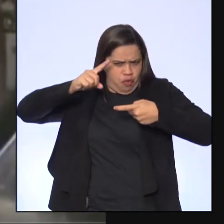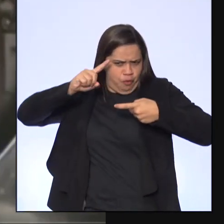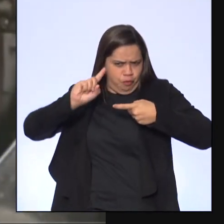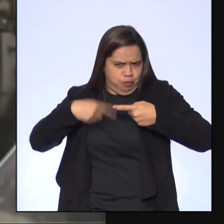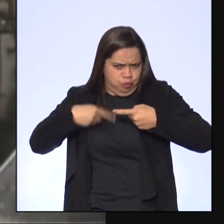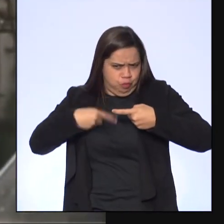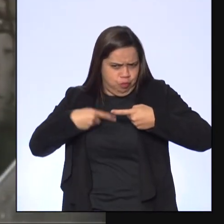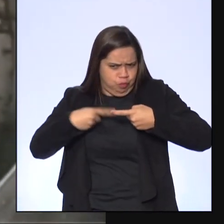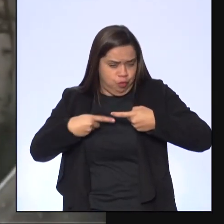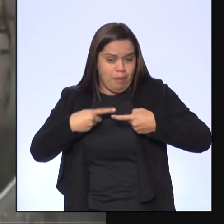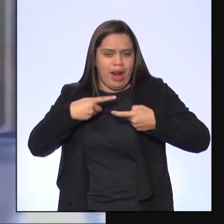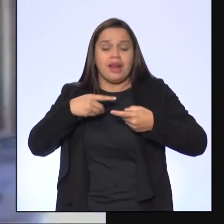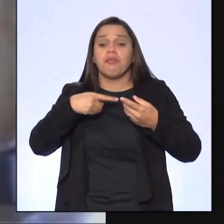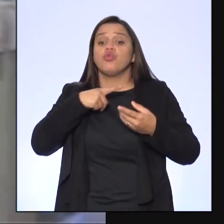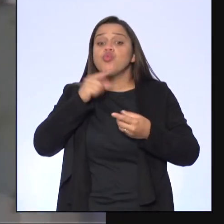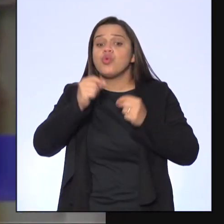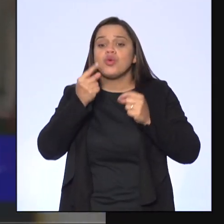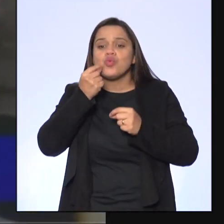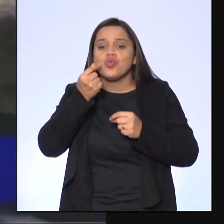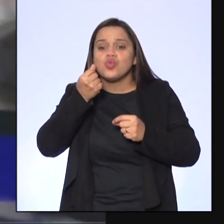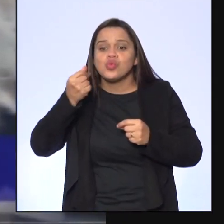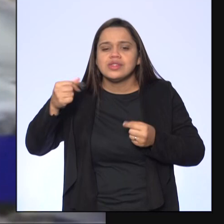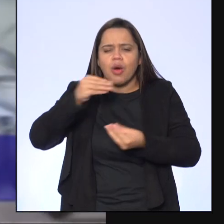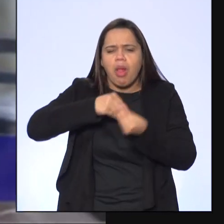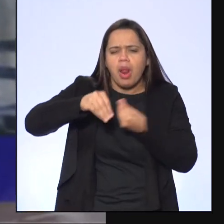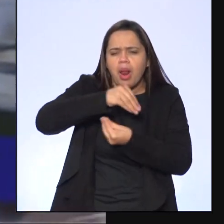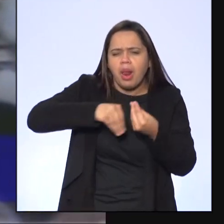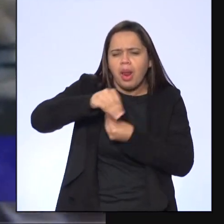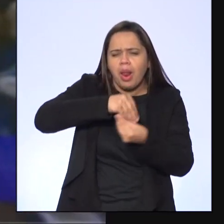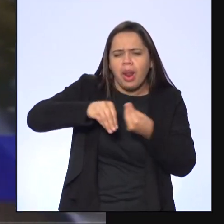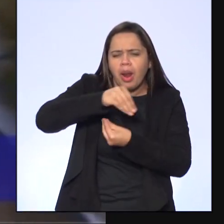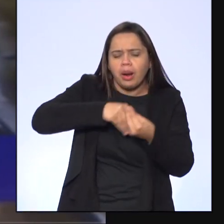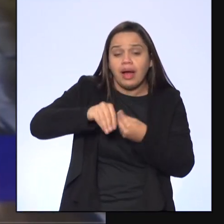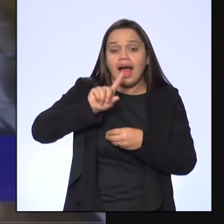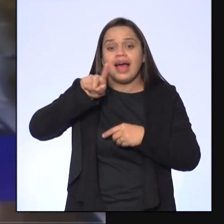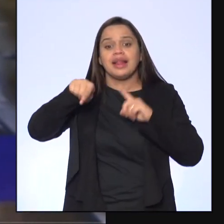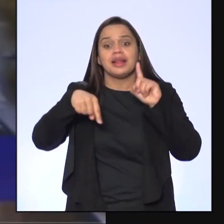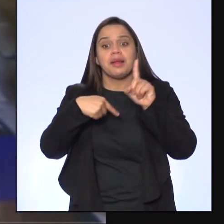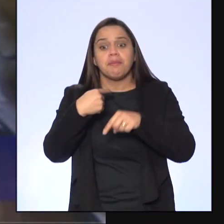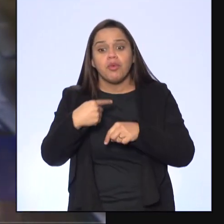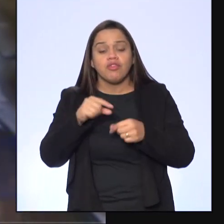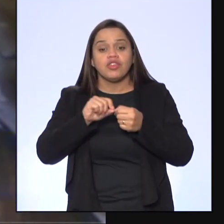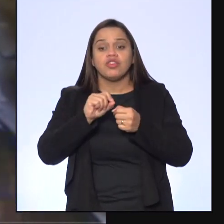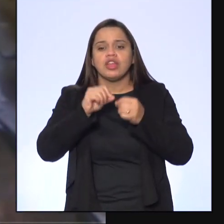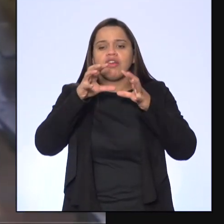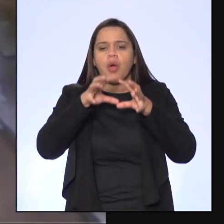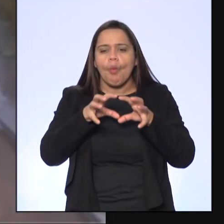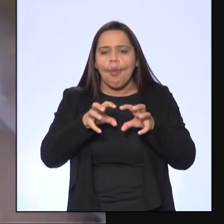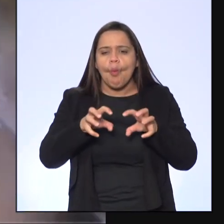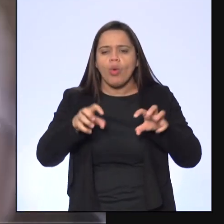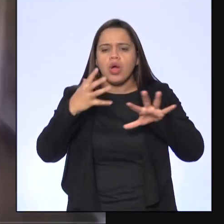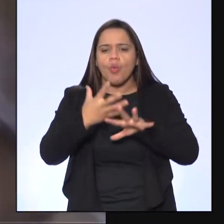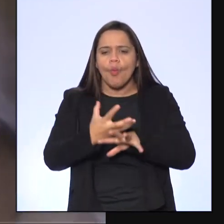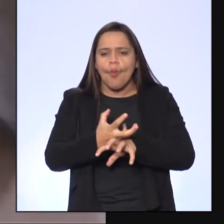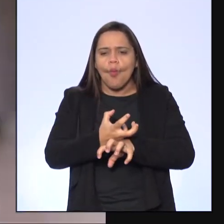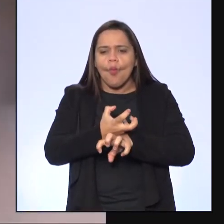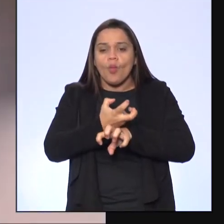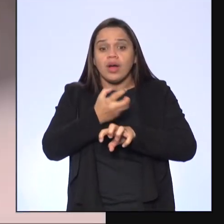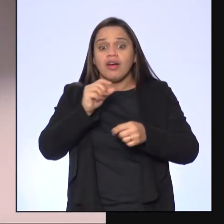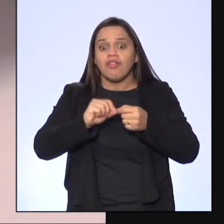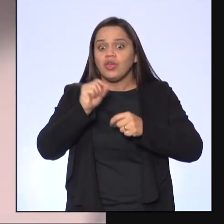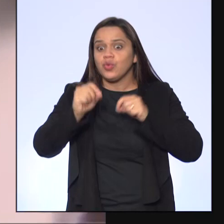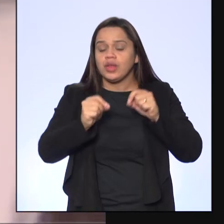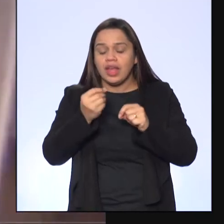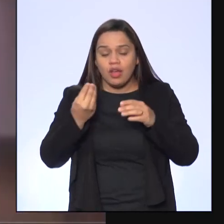sal fique bem misturado. Aí, o sal precisa ficar sequinho. Para isto, ele